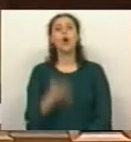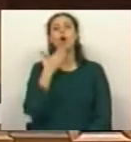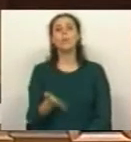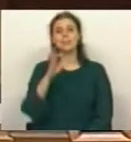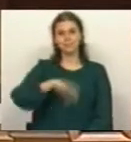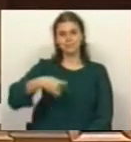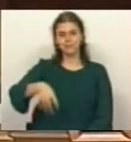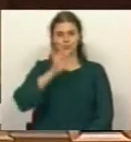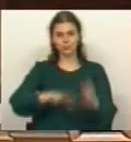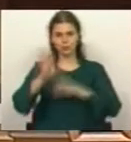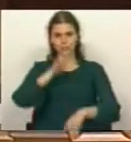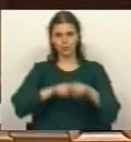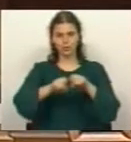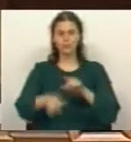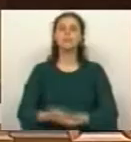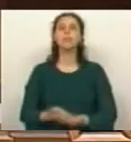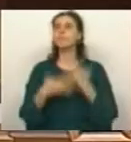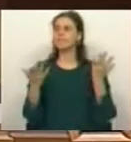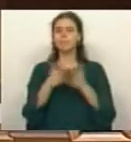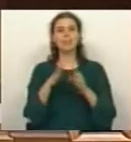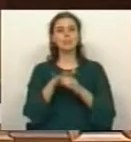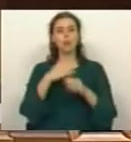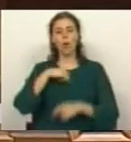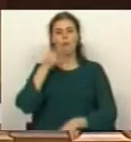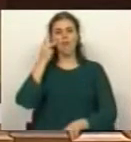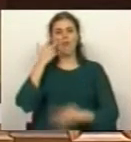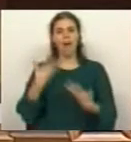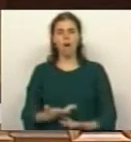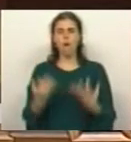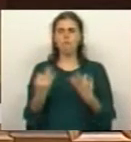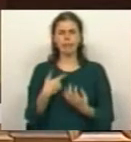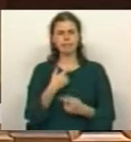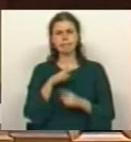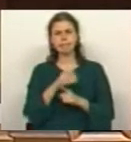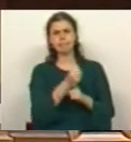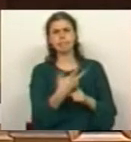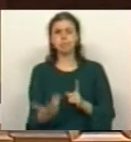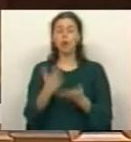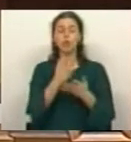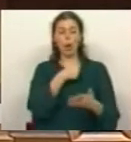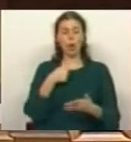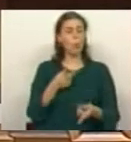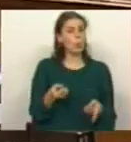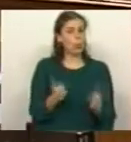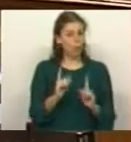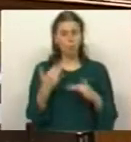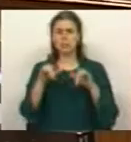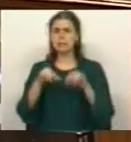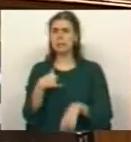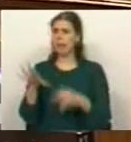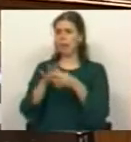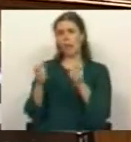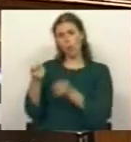Obrigado, Sra. Presidente, Sras. e Srs. Deputados. Bom, a situação que nós estamos a viver está a ter vários impactos, não apenas na saúde, mas também em